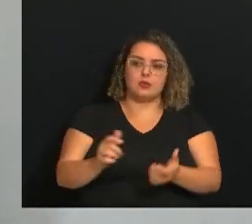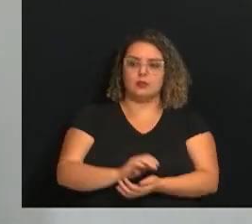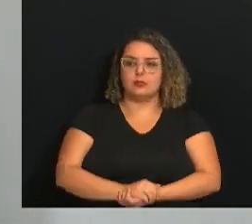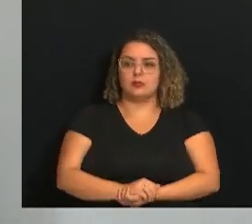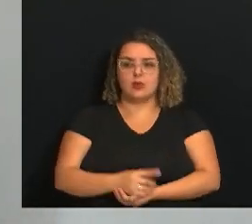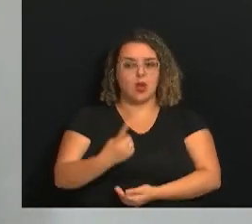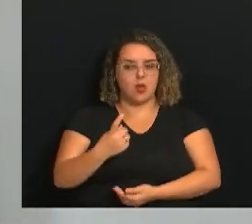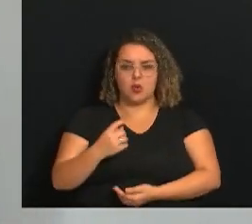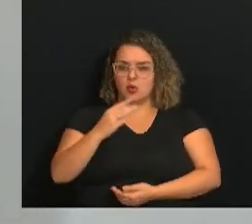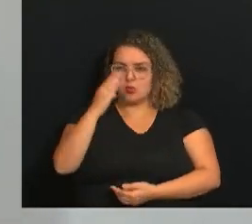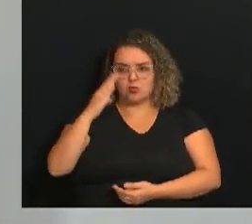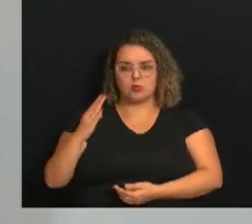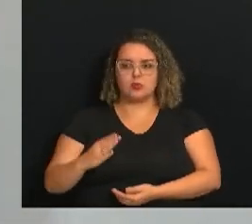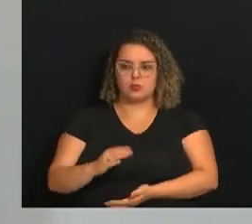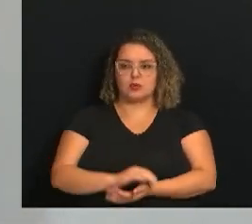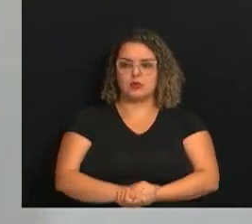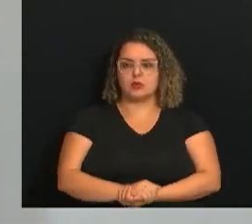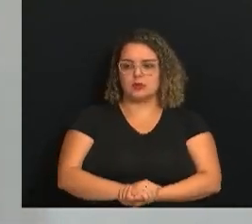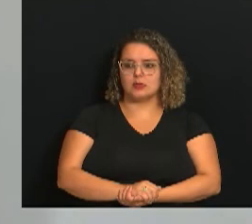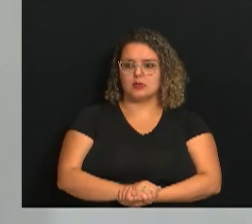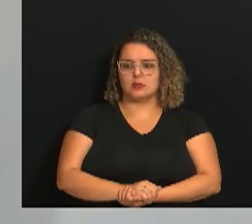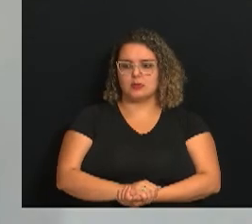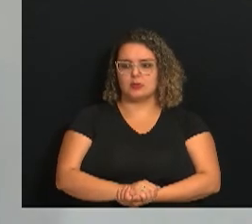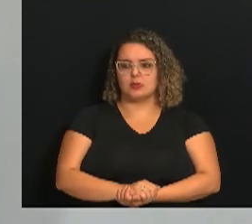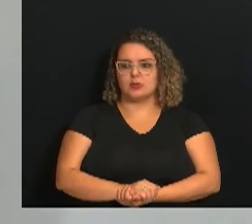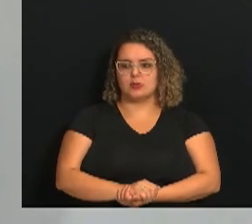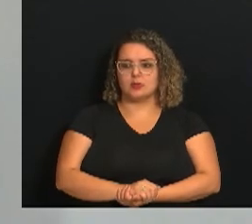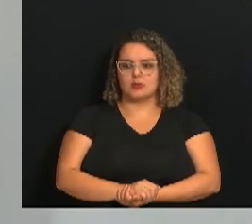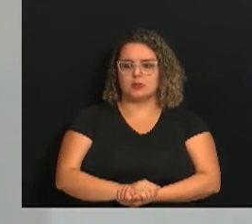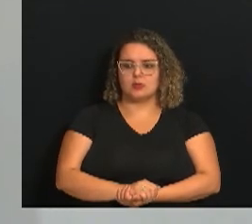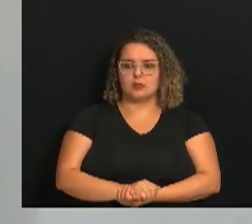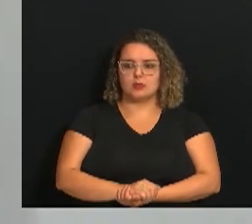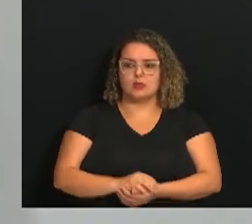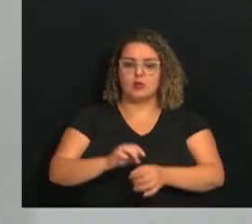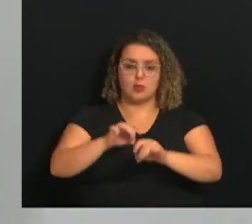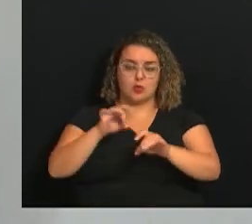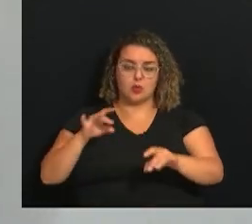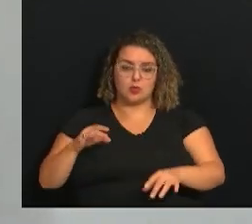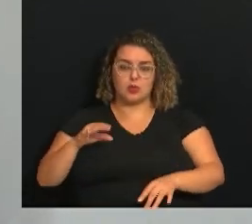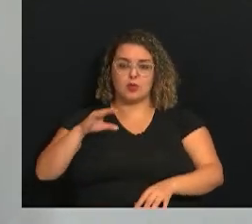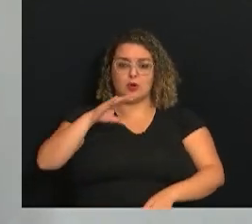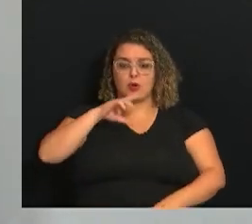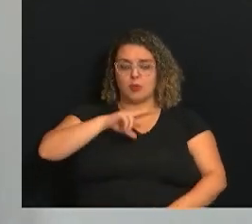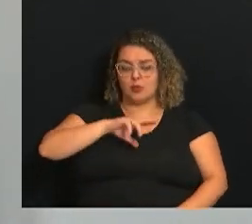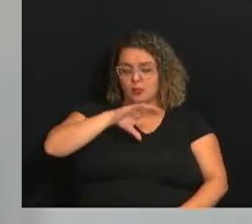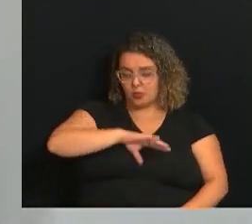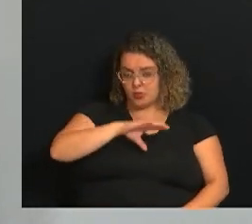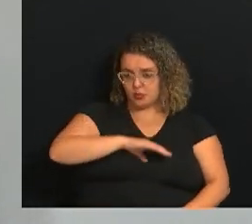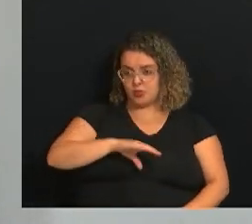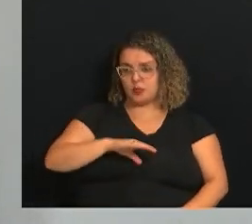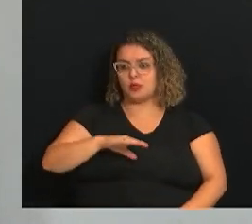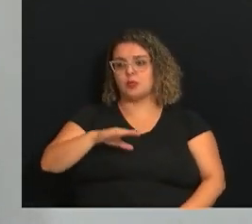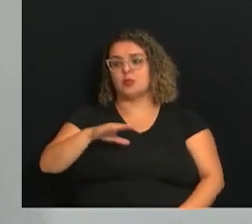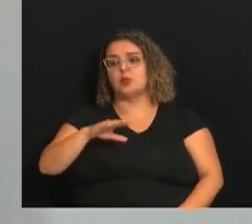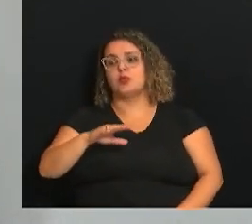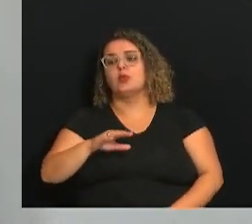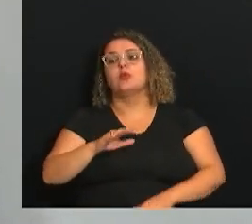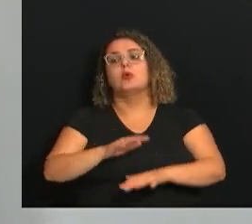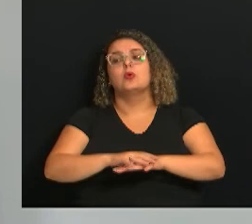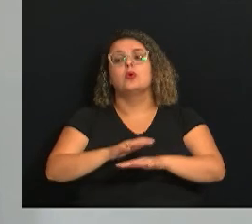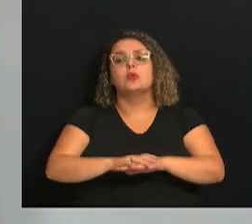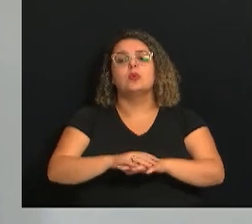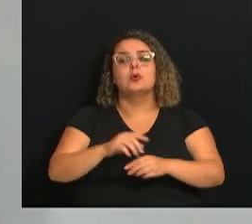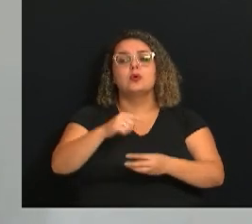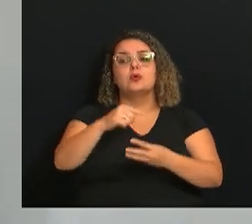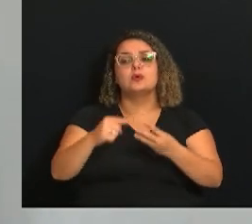a outra foi a UMOP, que é a Olimpíada de Matemática Online em português, que foi Brasil, Portugal e São Tomé e Príncipe. E